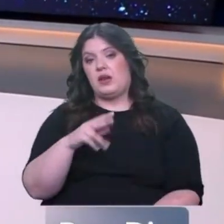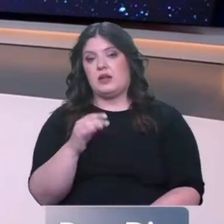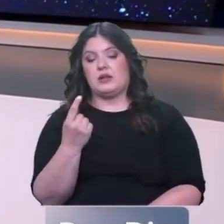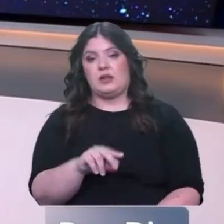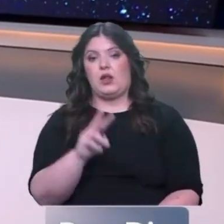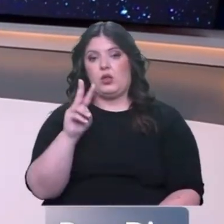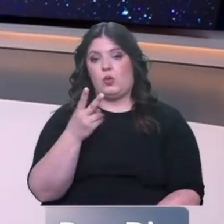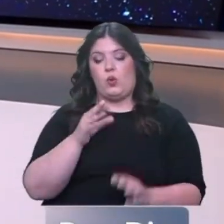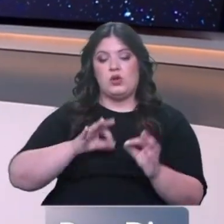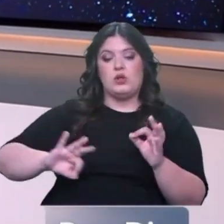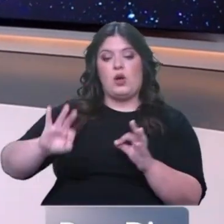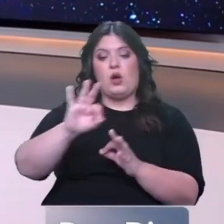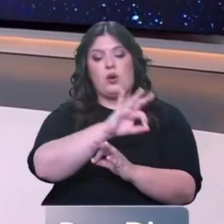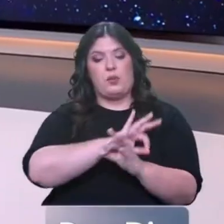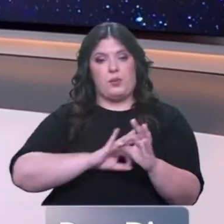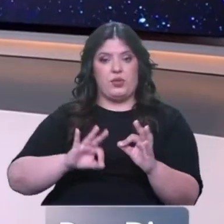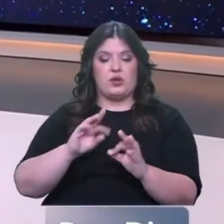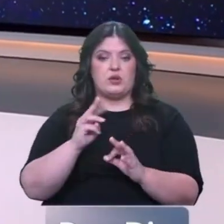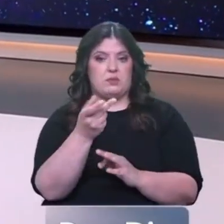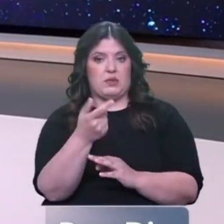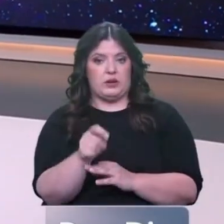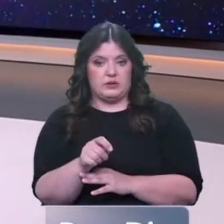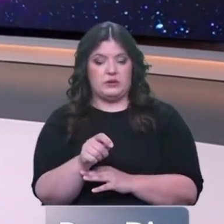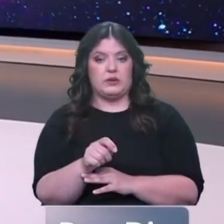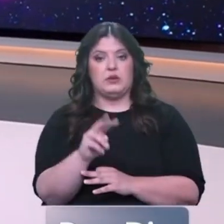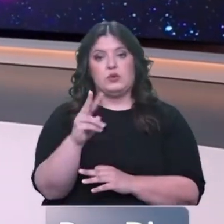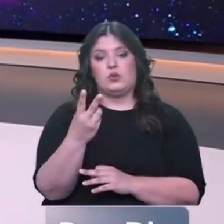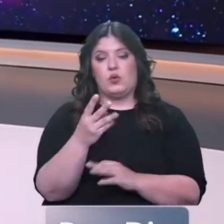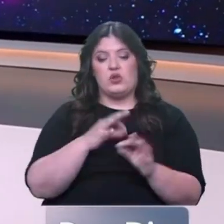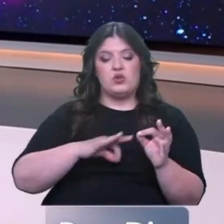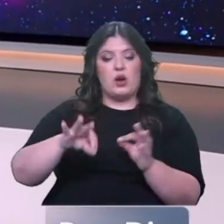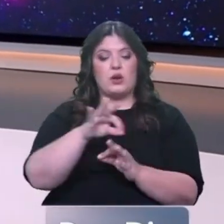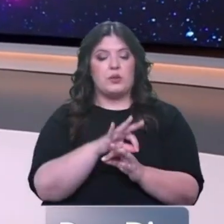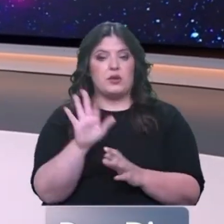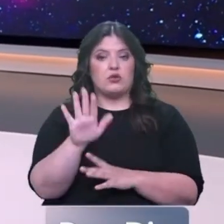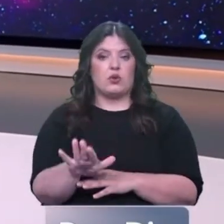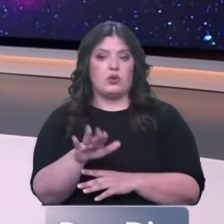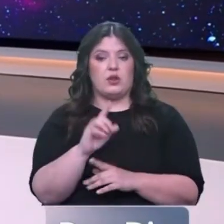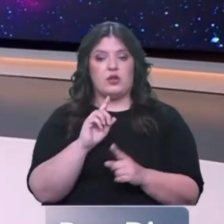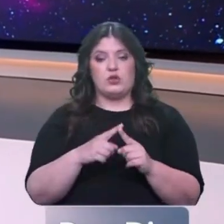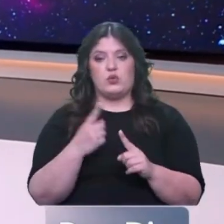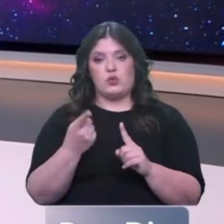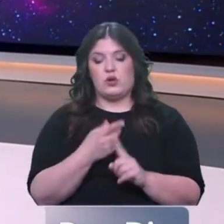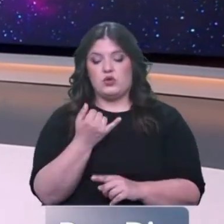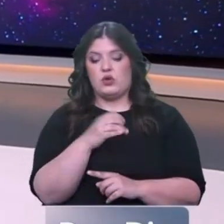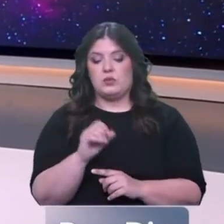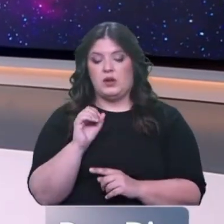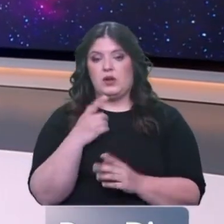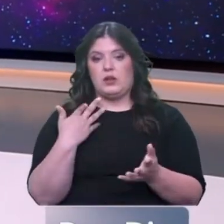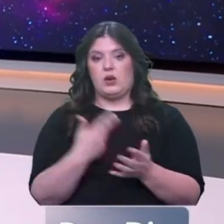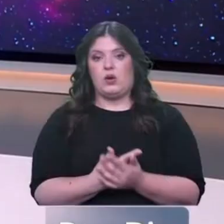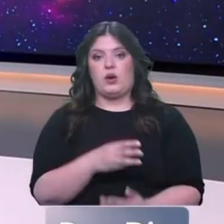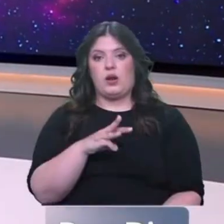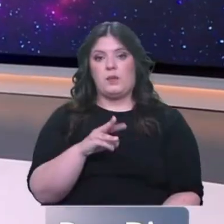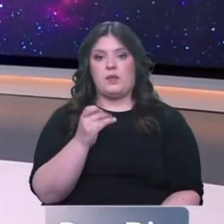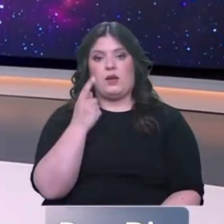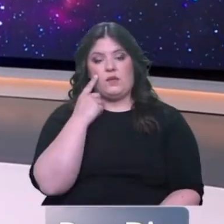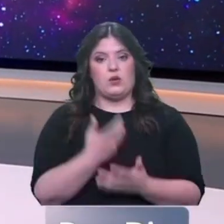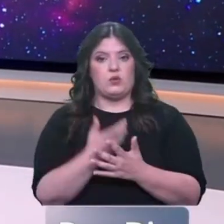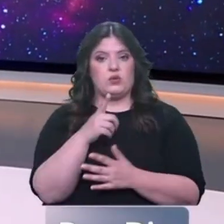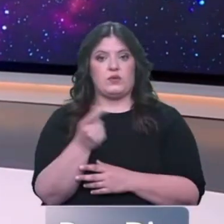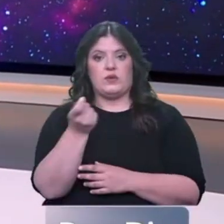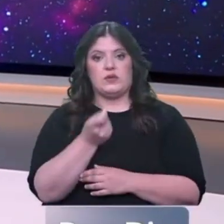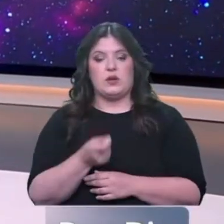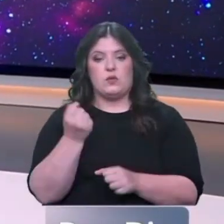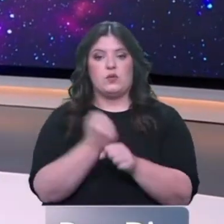2 órbitas a girar à volta de Marte e são 2 órbitas que também estão lá desde o início dos anos 2000. A Maven, Jorge, é notável, esteve desenhada